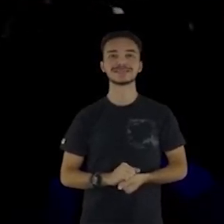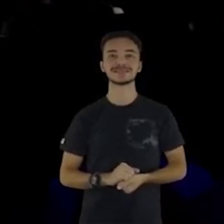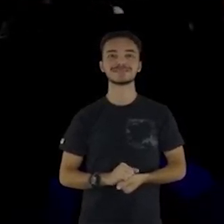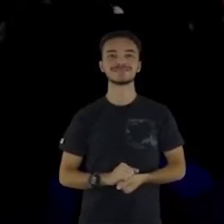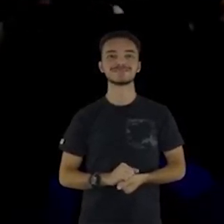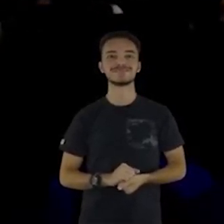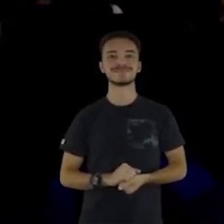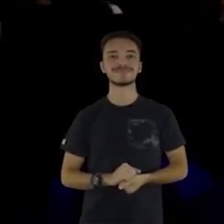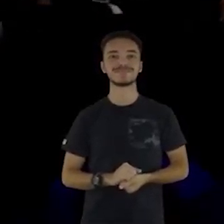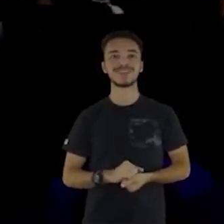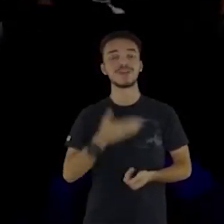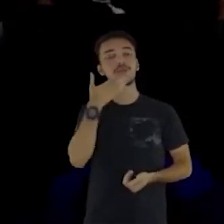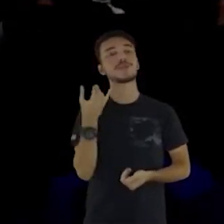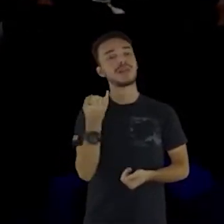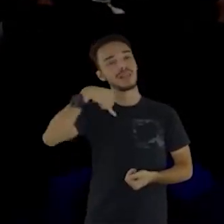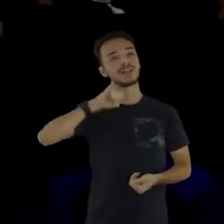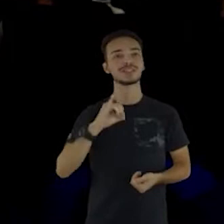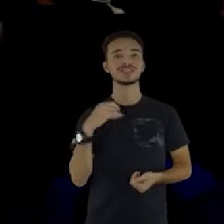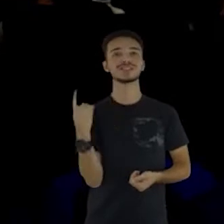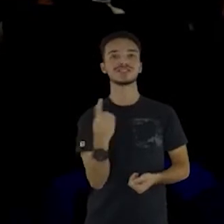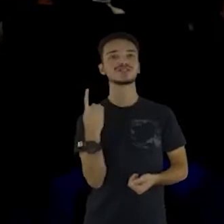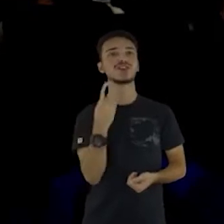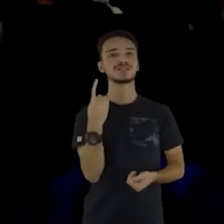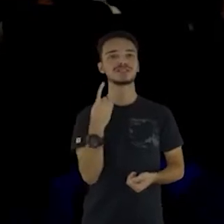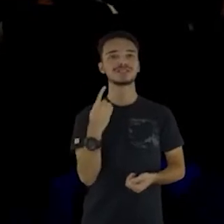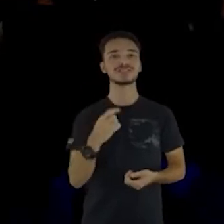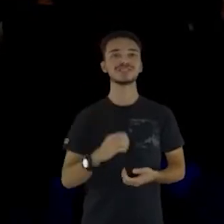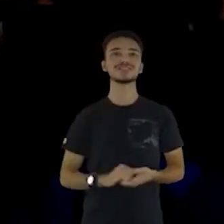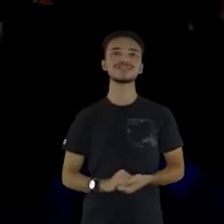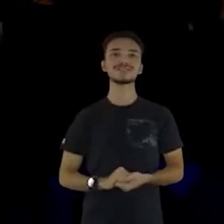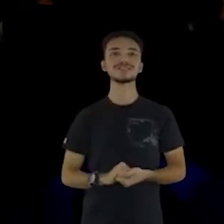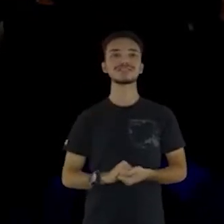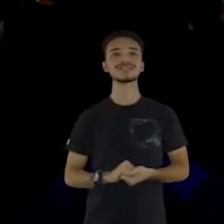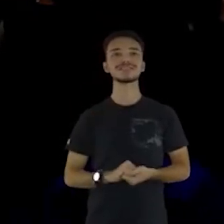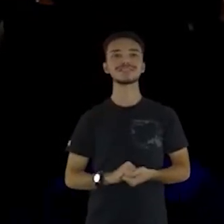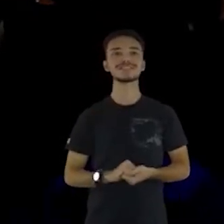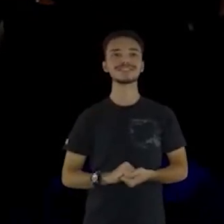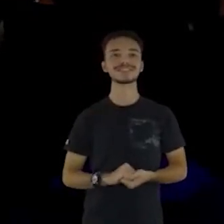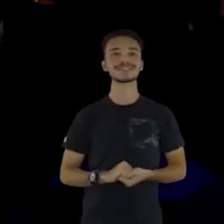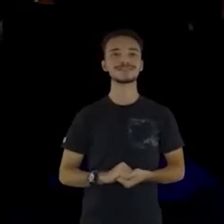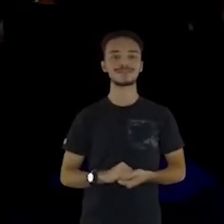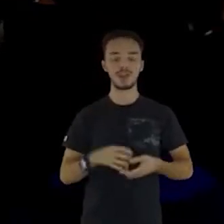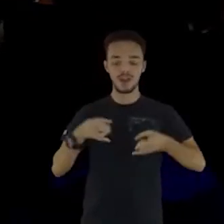E, irmãos, e cama king size é quase o céu.